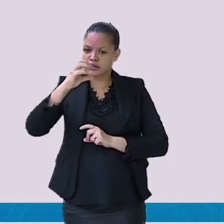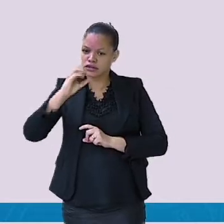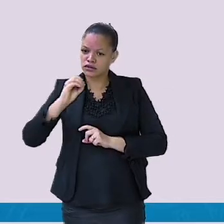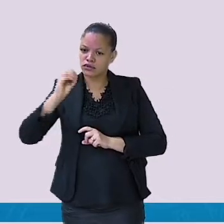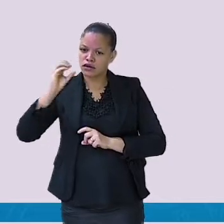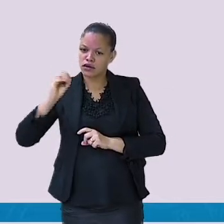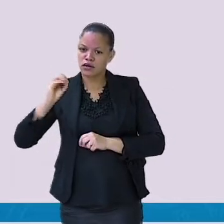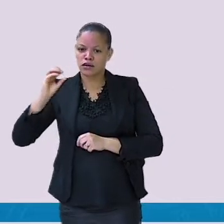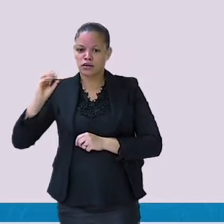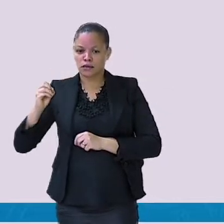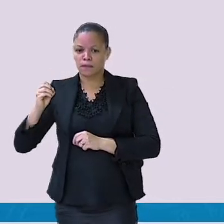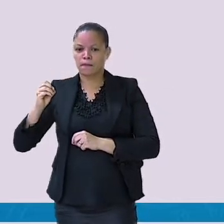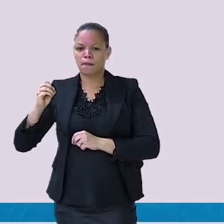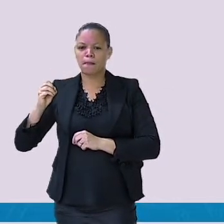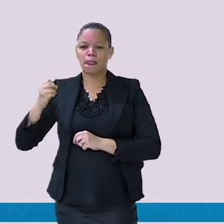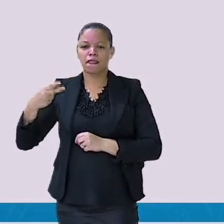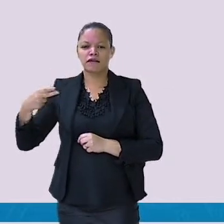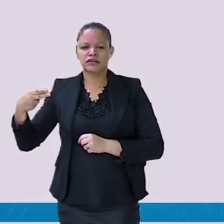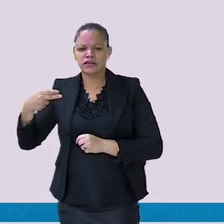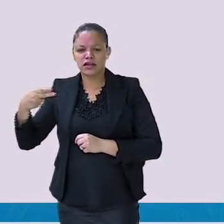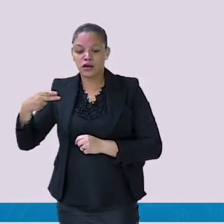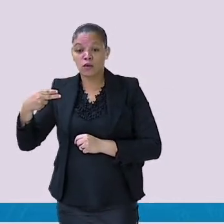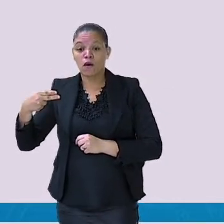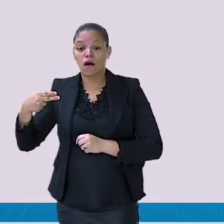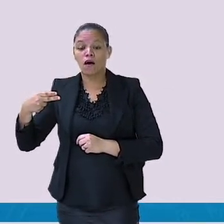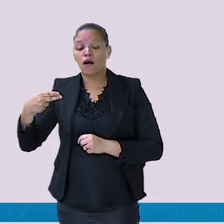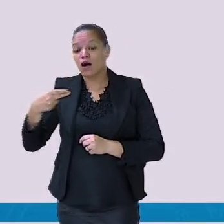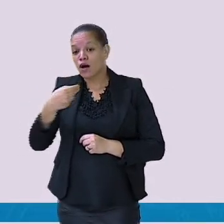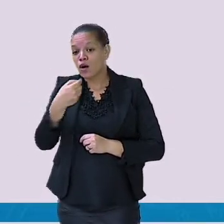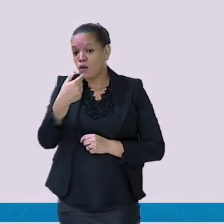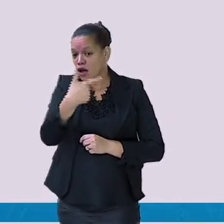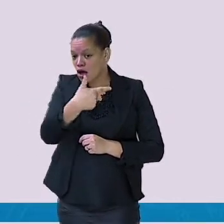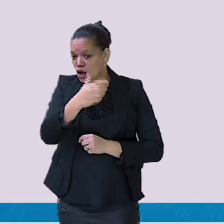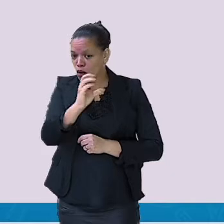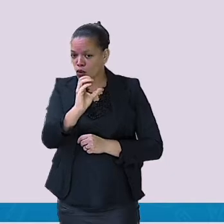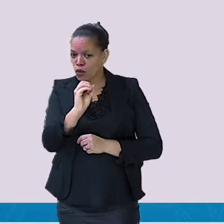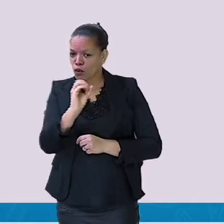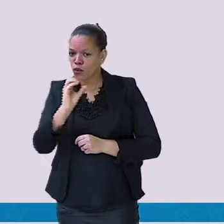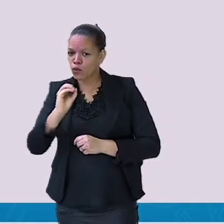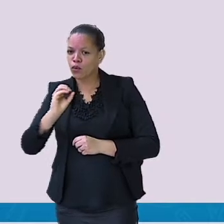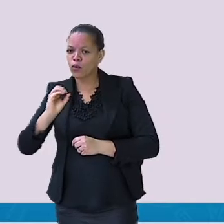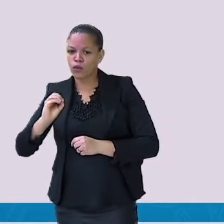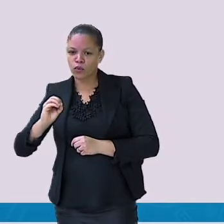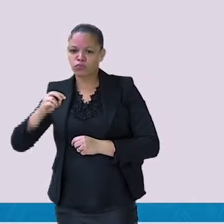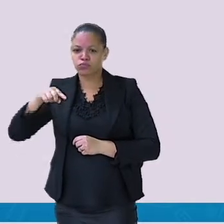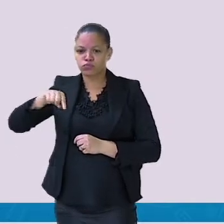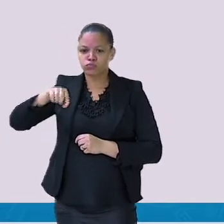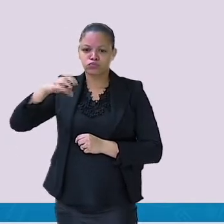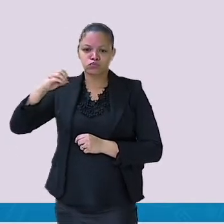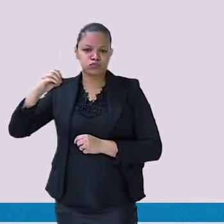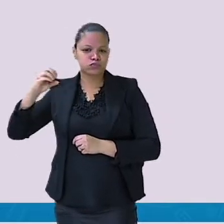200 mililitros, 200.000 mililitros por dia.